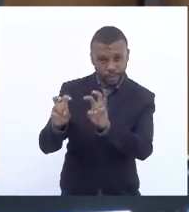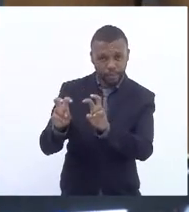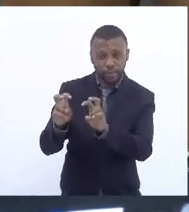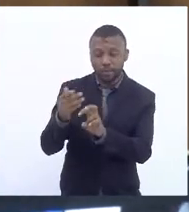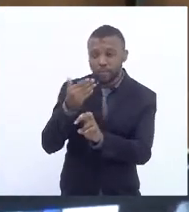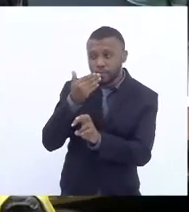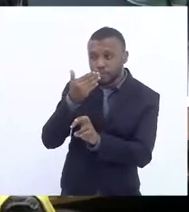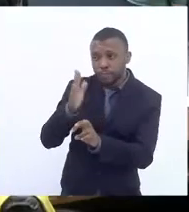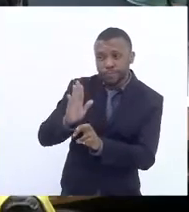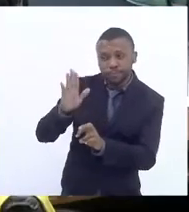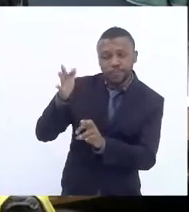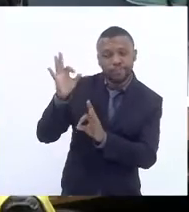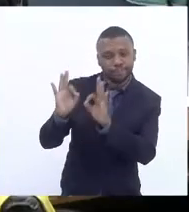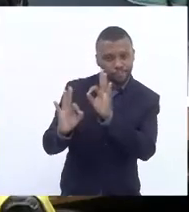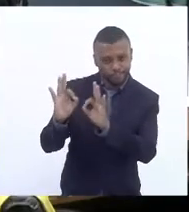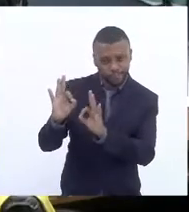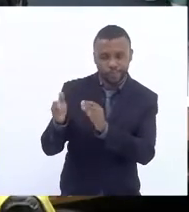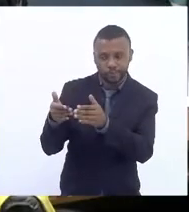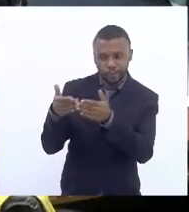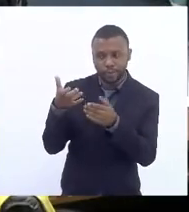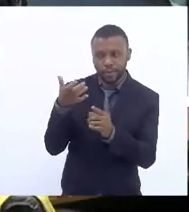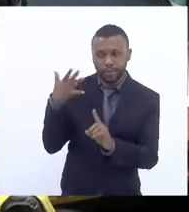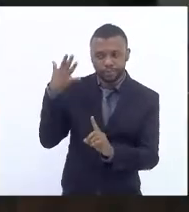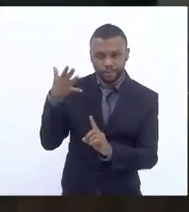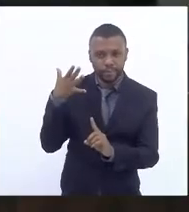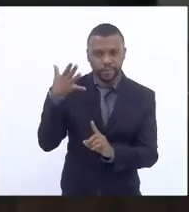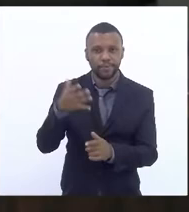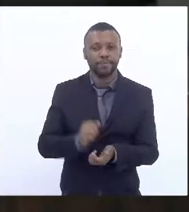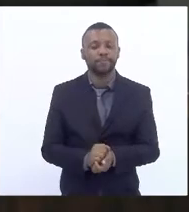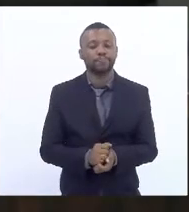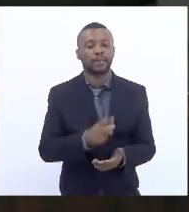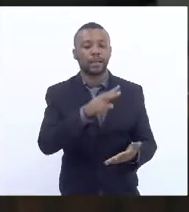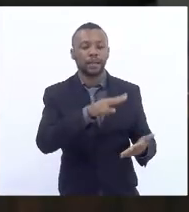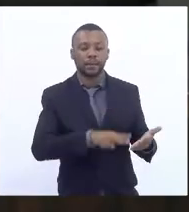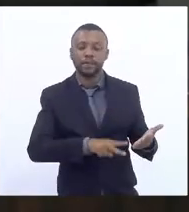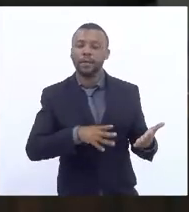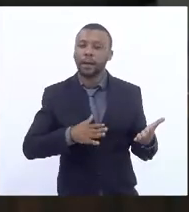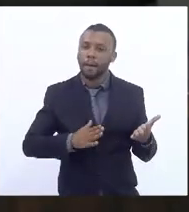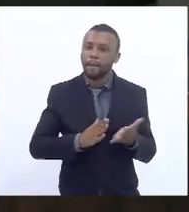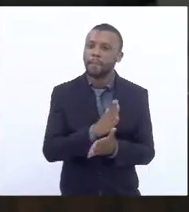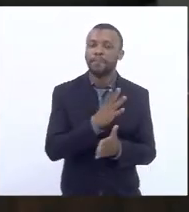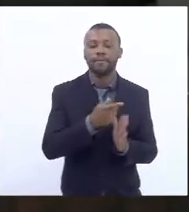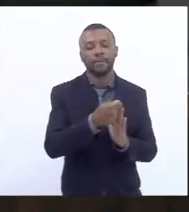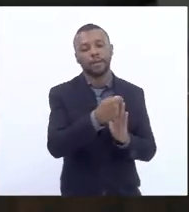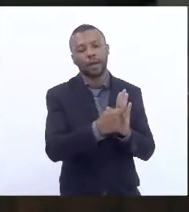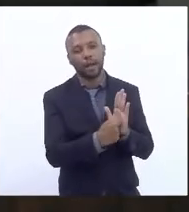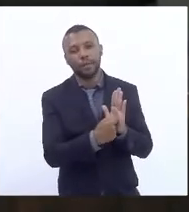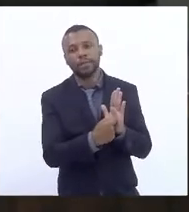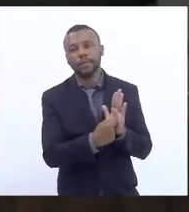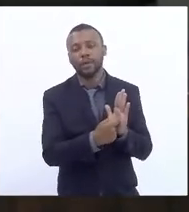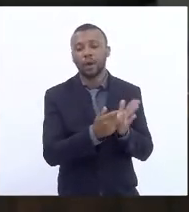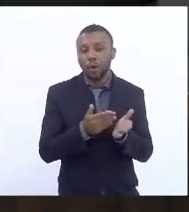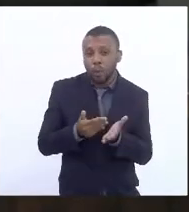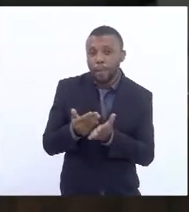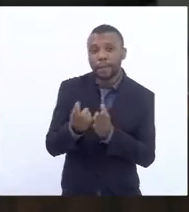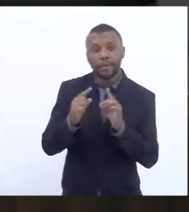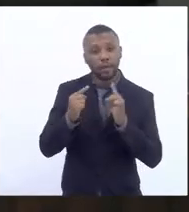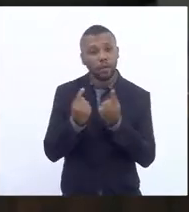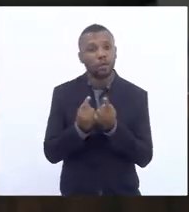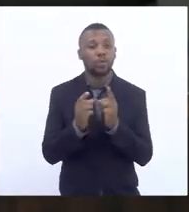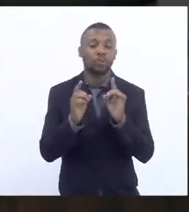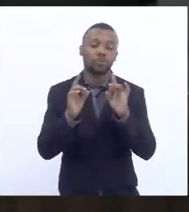ordem, por favor. Perfeitamente, deputado. Líder, aprovada a ata, passa-se a ordem do dia. Primeira